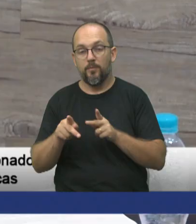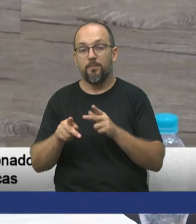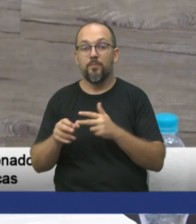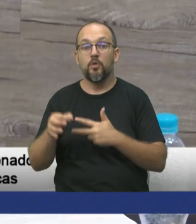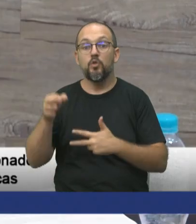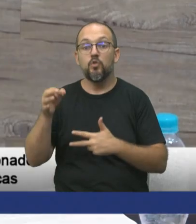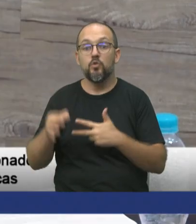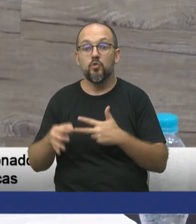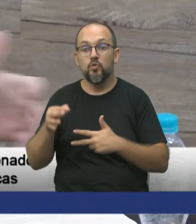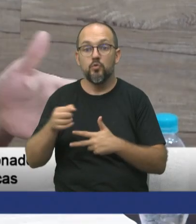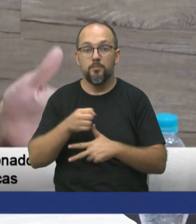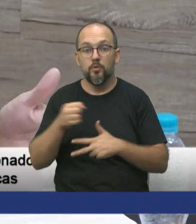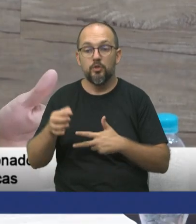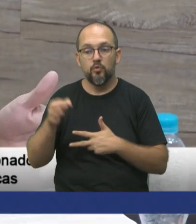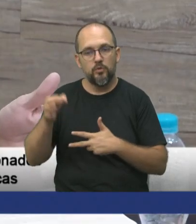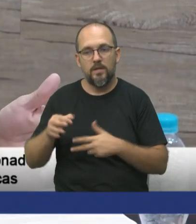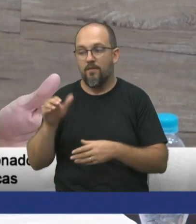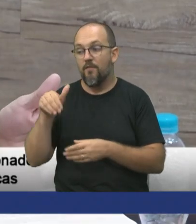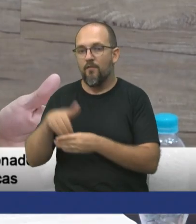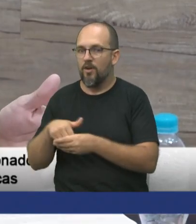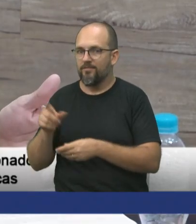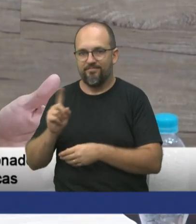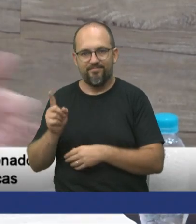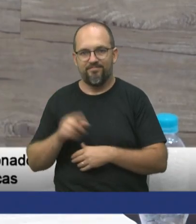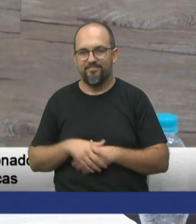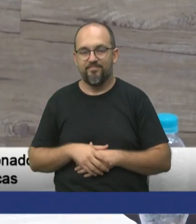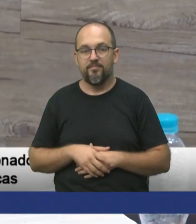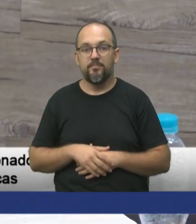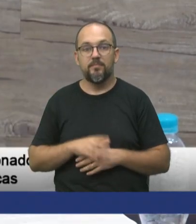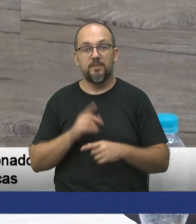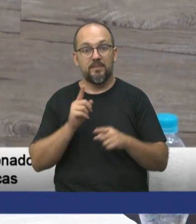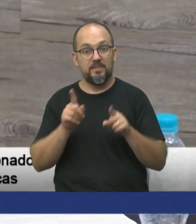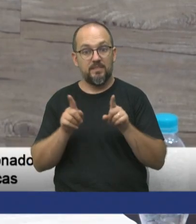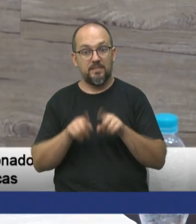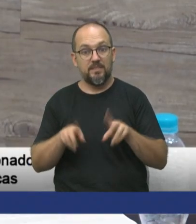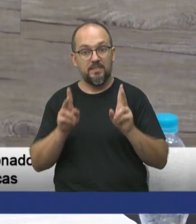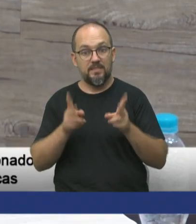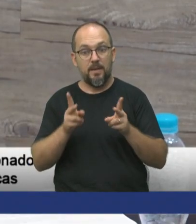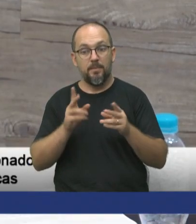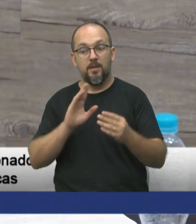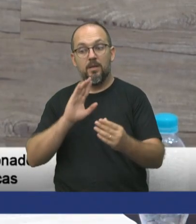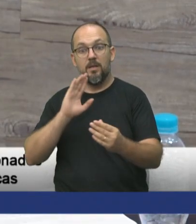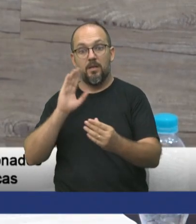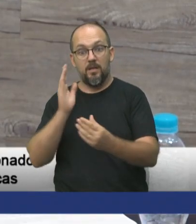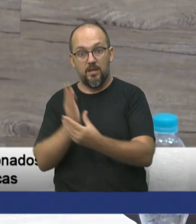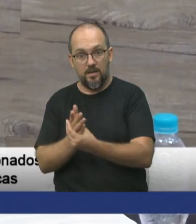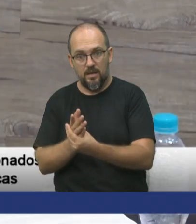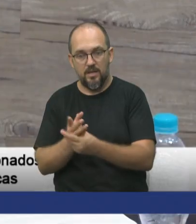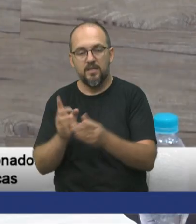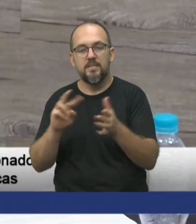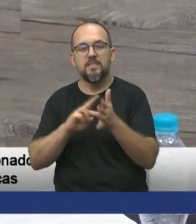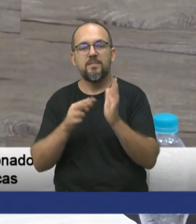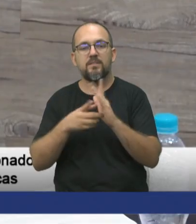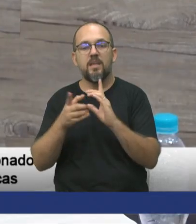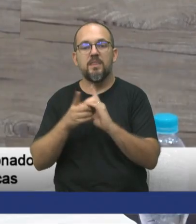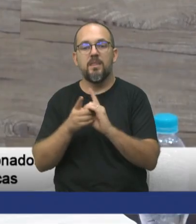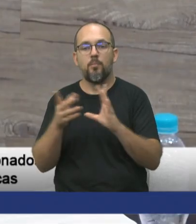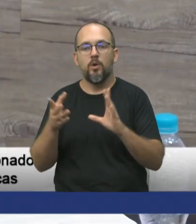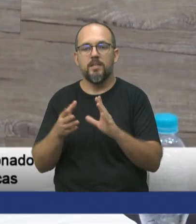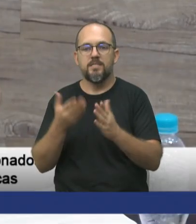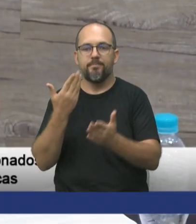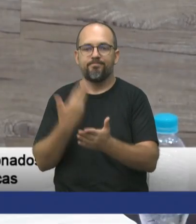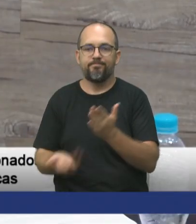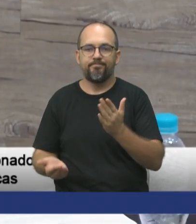eleito pelo povo. Toda vez que a gente judicializa, a democracia perdeu. porque nós não conseguimos com que os representantes